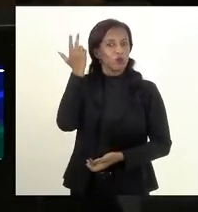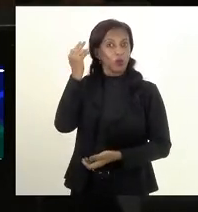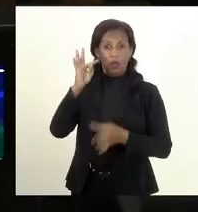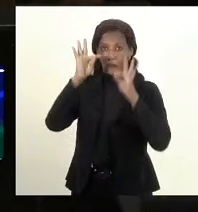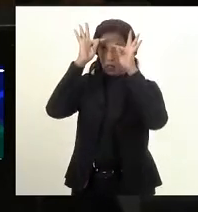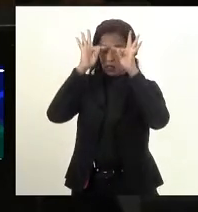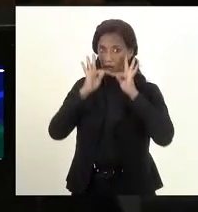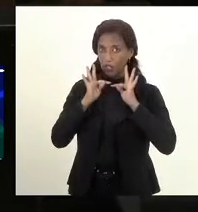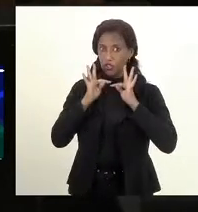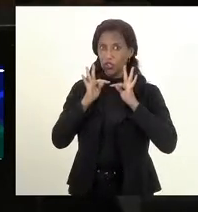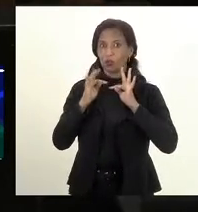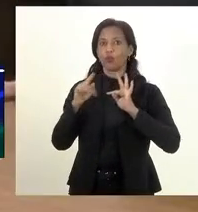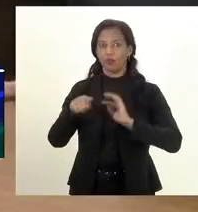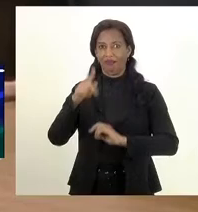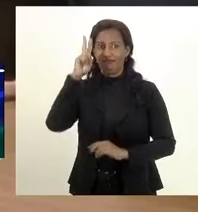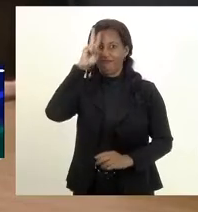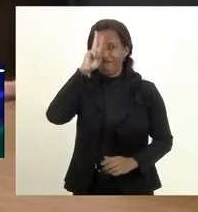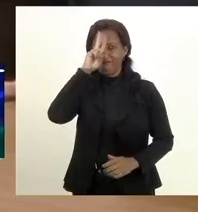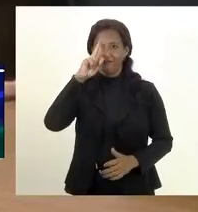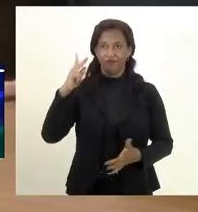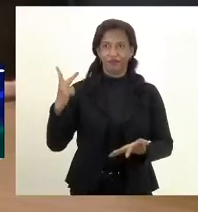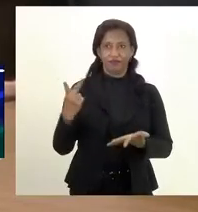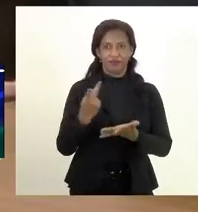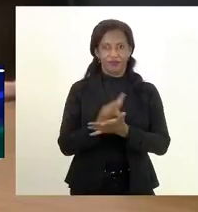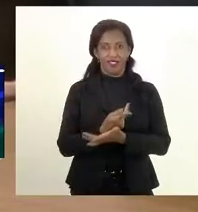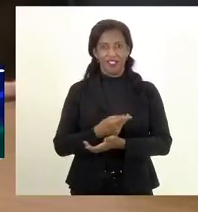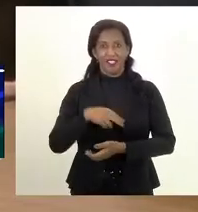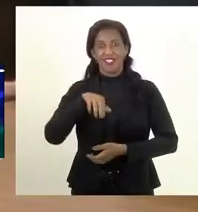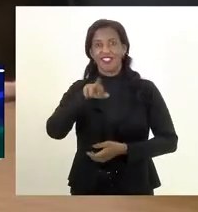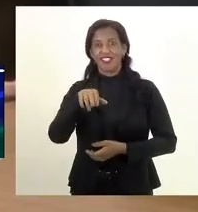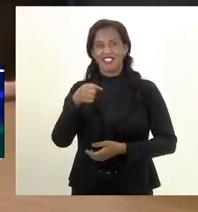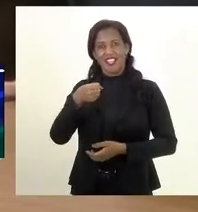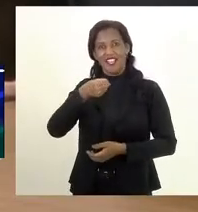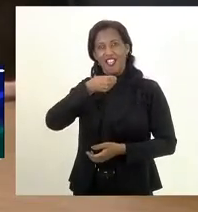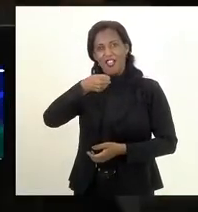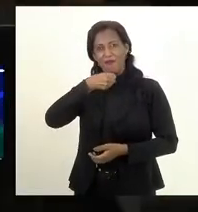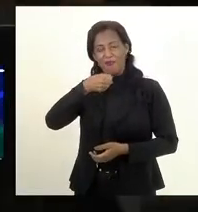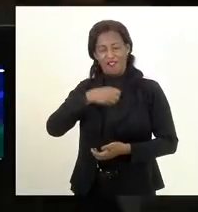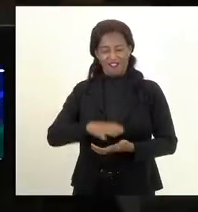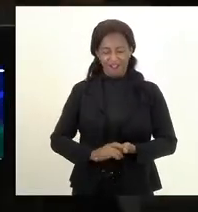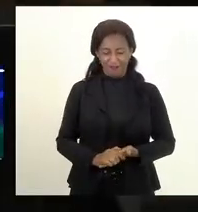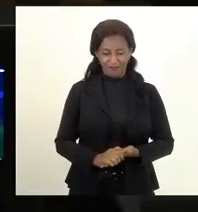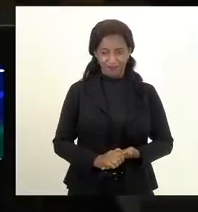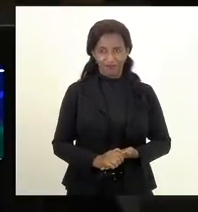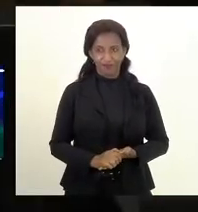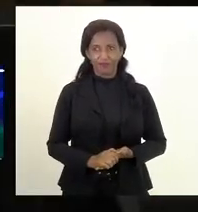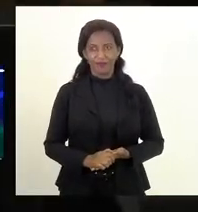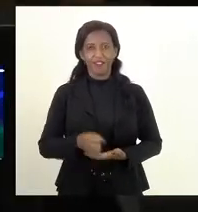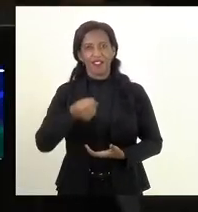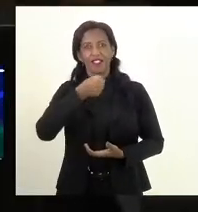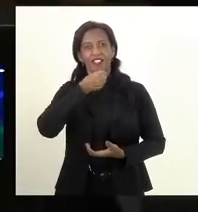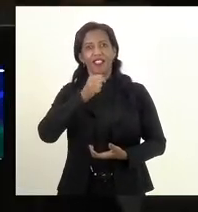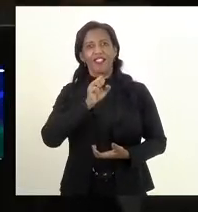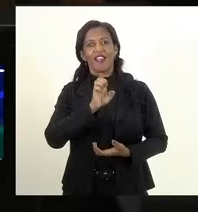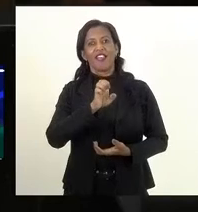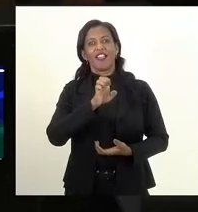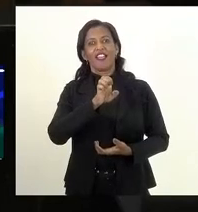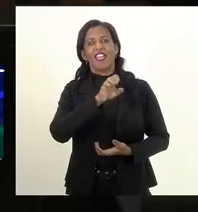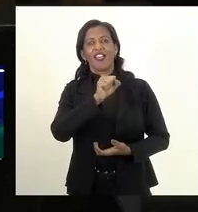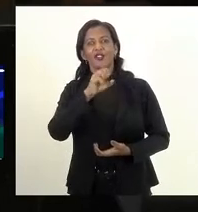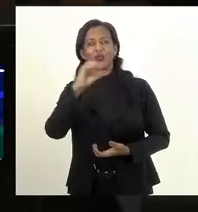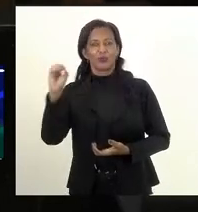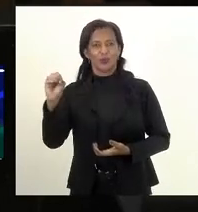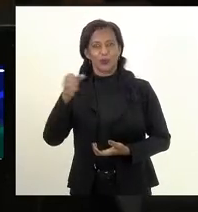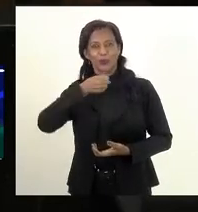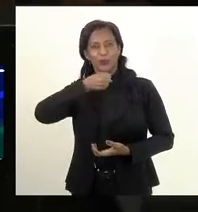testemunha ocular da história sem ser o Repórter Esso a gente pode falar Repórter Esso que a gente já desse